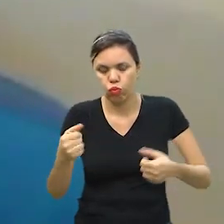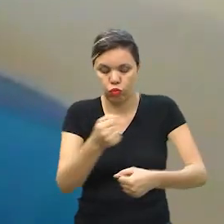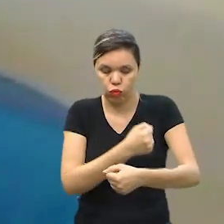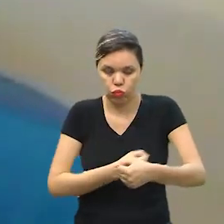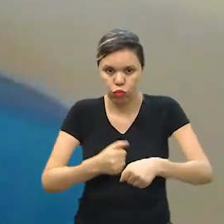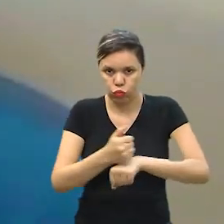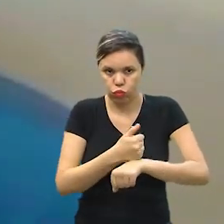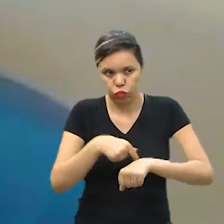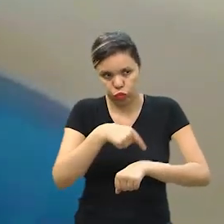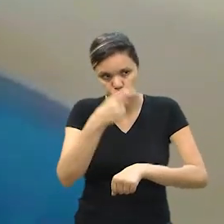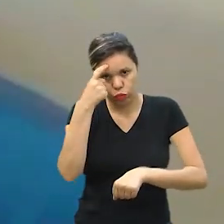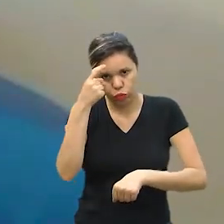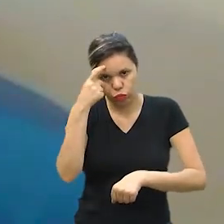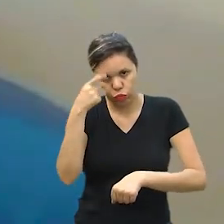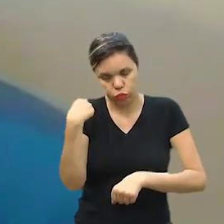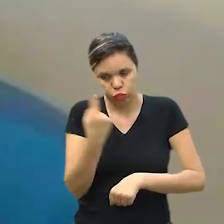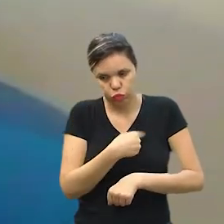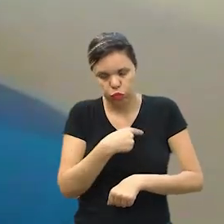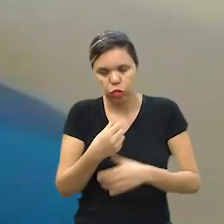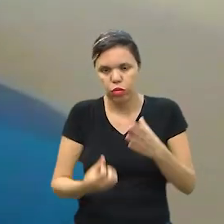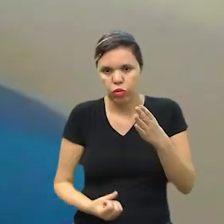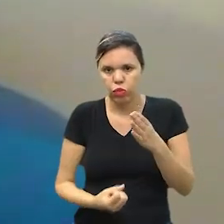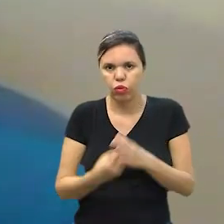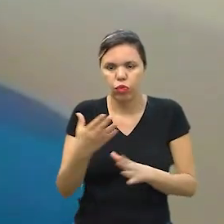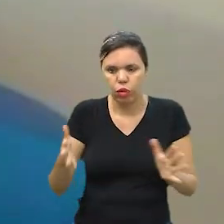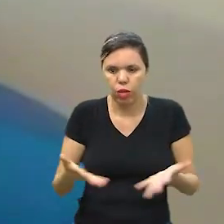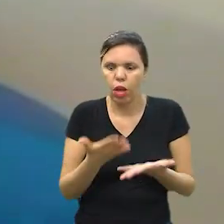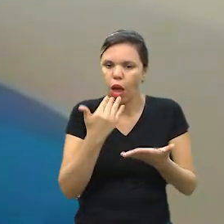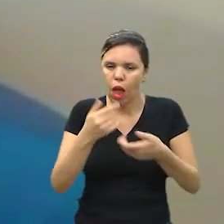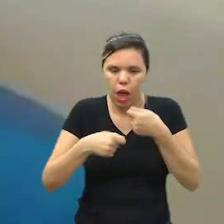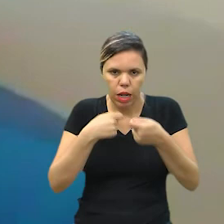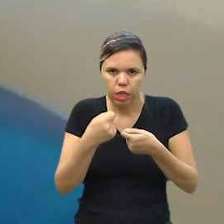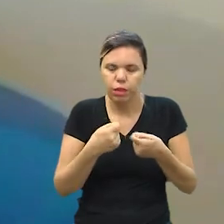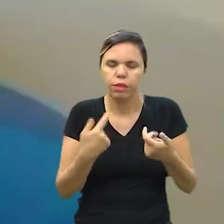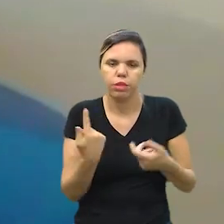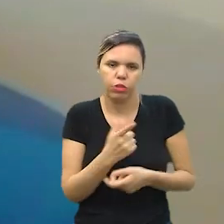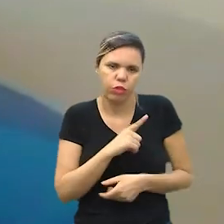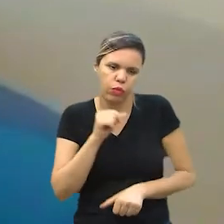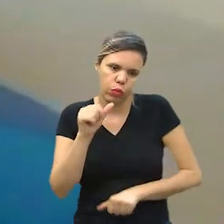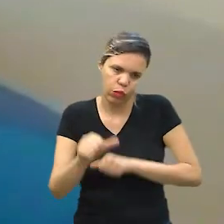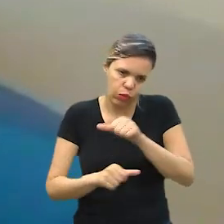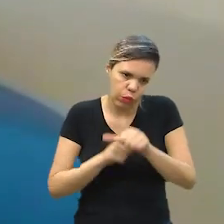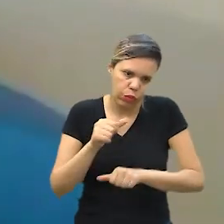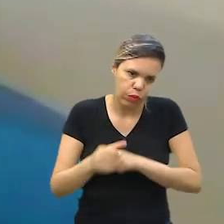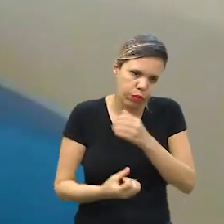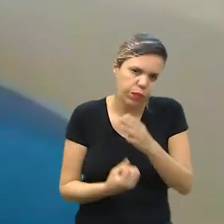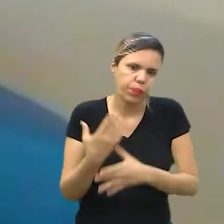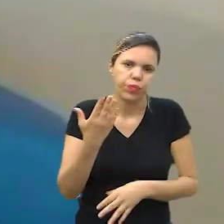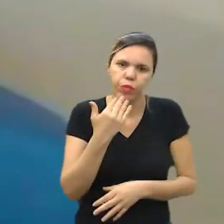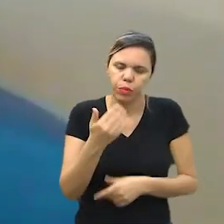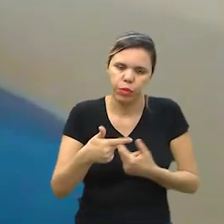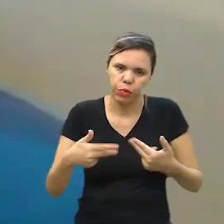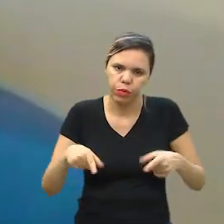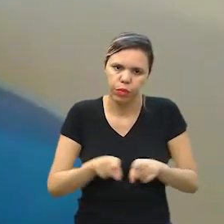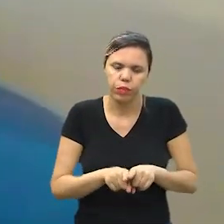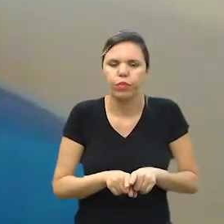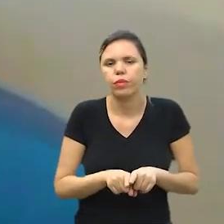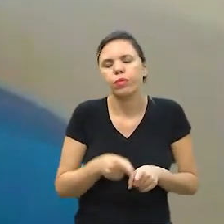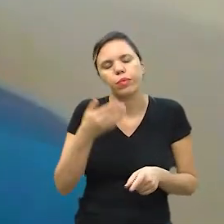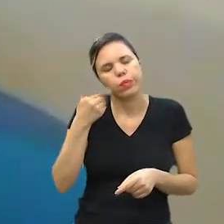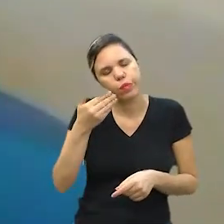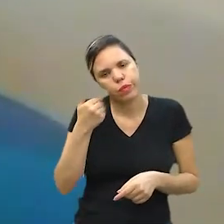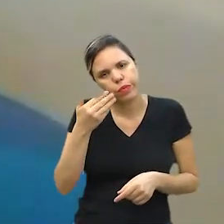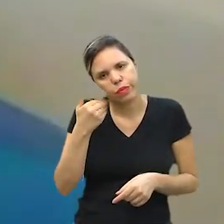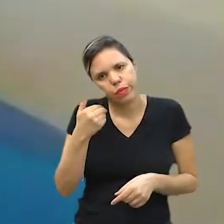a gastronomia, pensar que nós somos vetores da alimentação, né, que nós transformamos o alimento em algo que